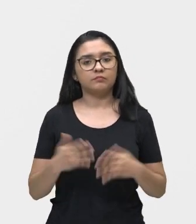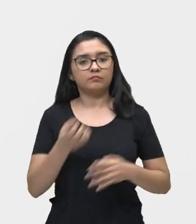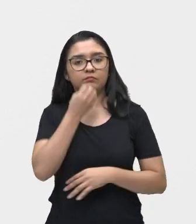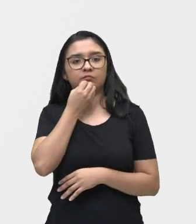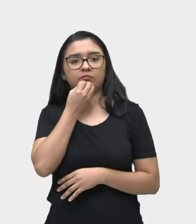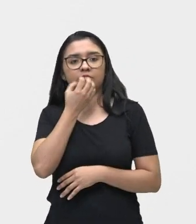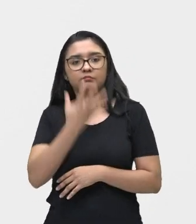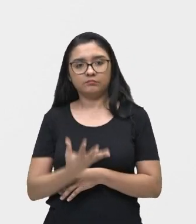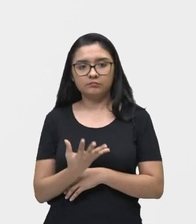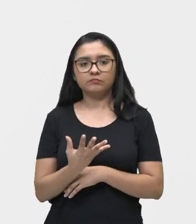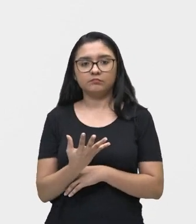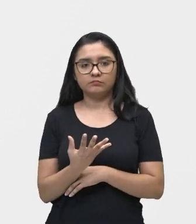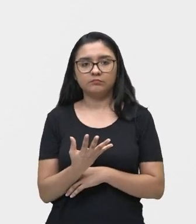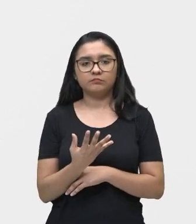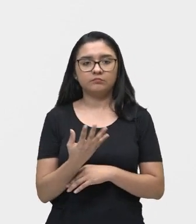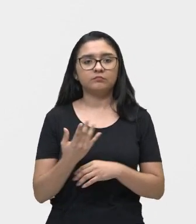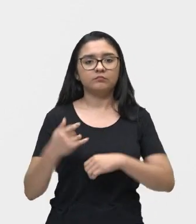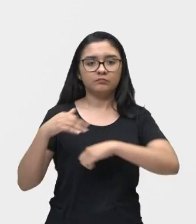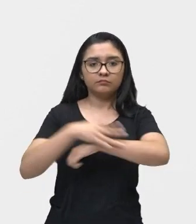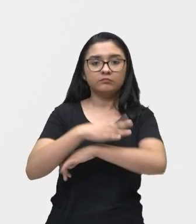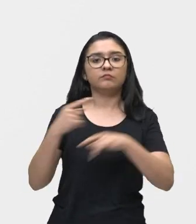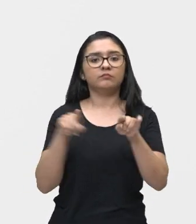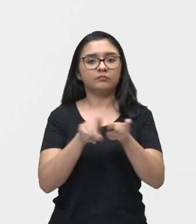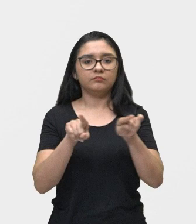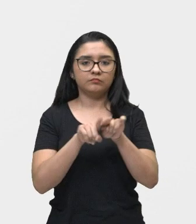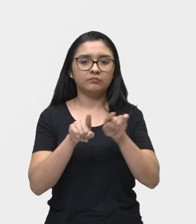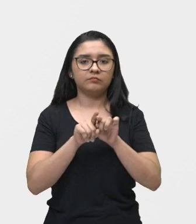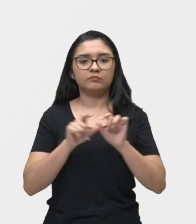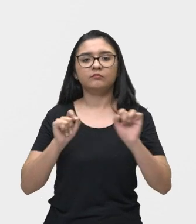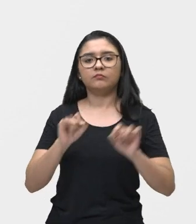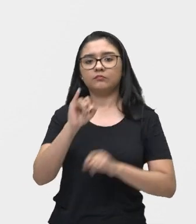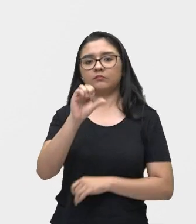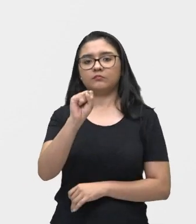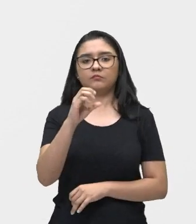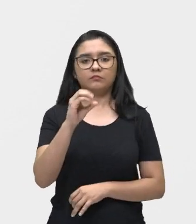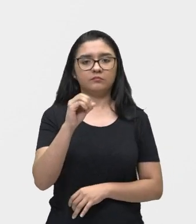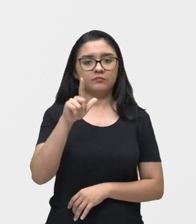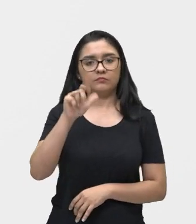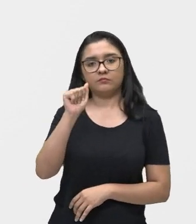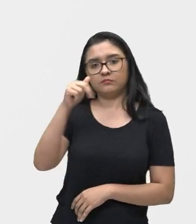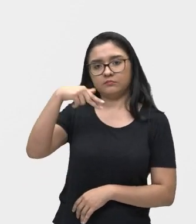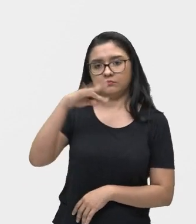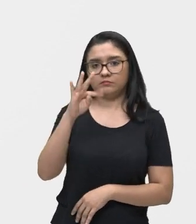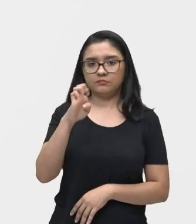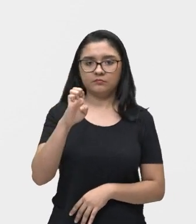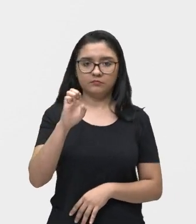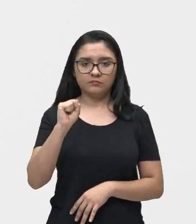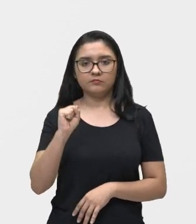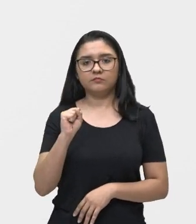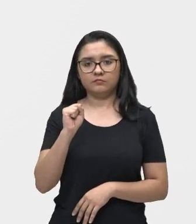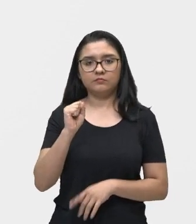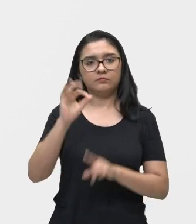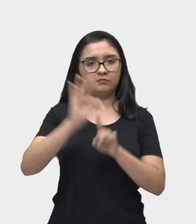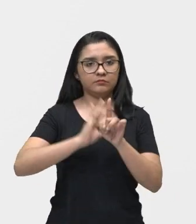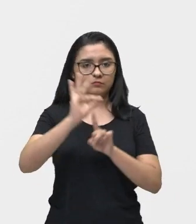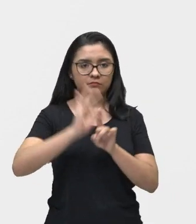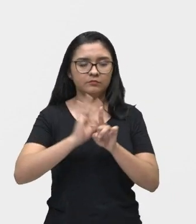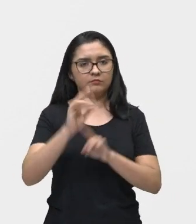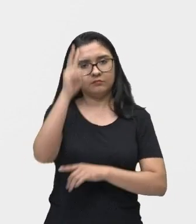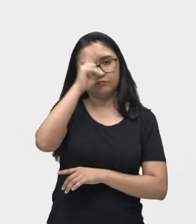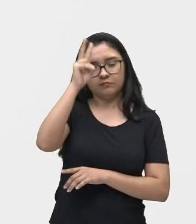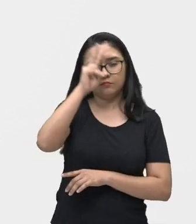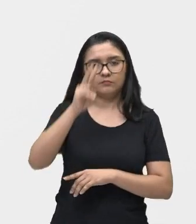bons condutores quanto dos isolantes térmicos. Lembram lá dos condutores e dos